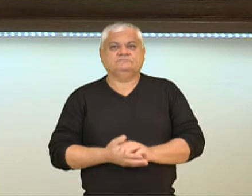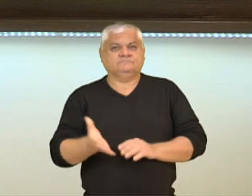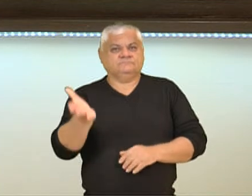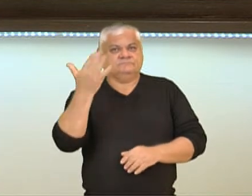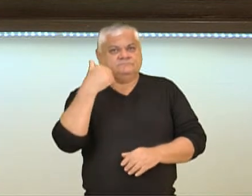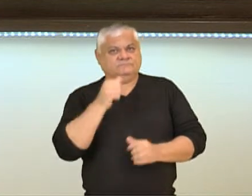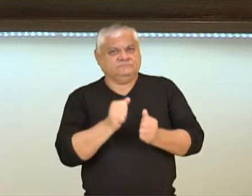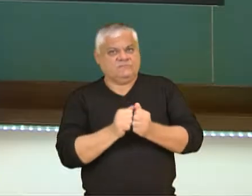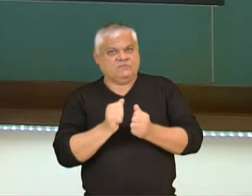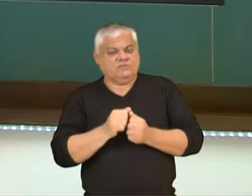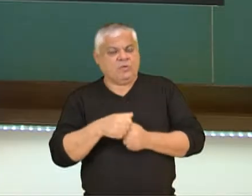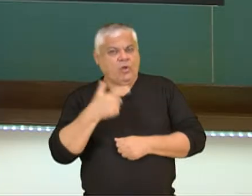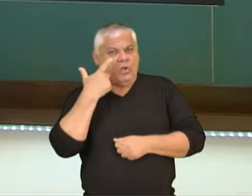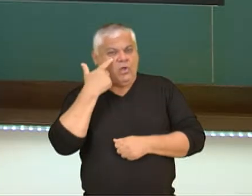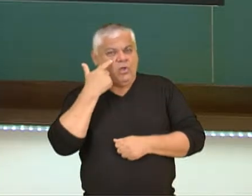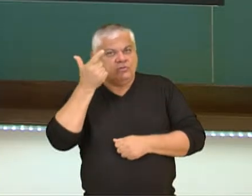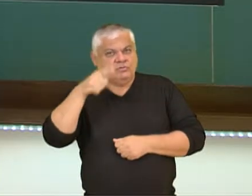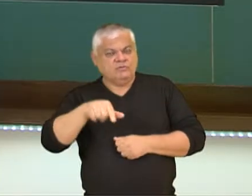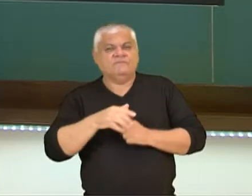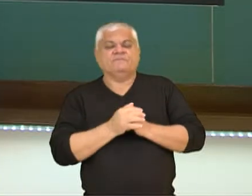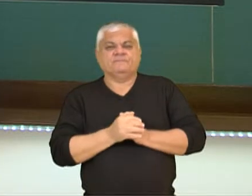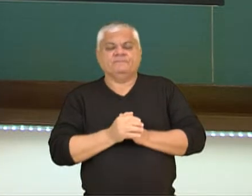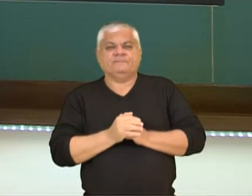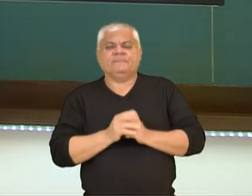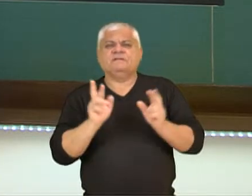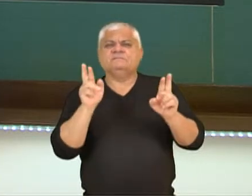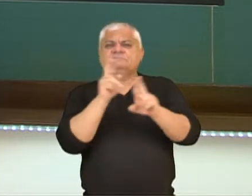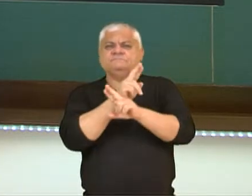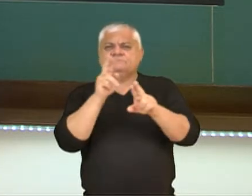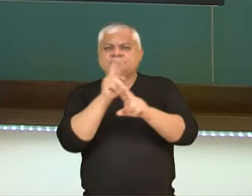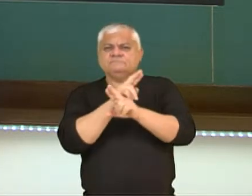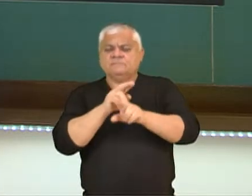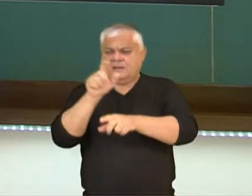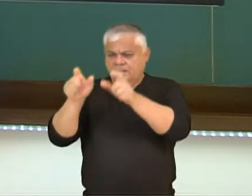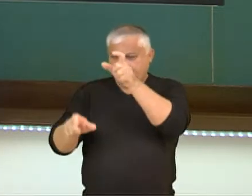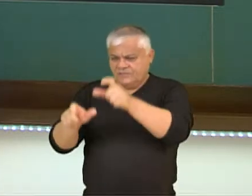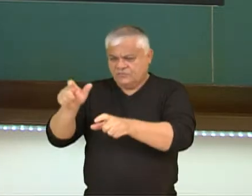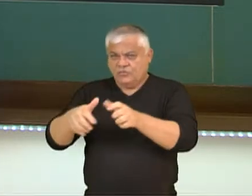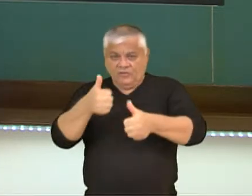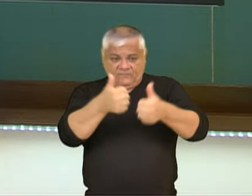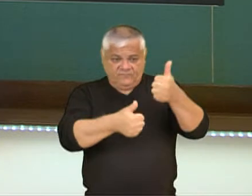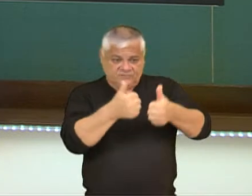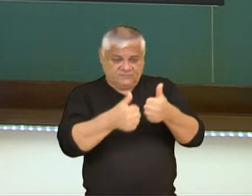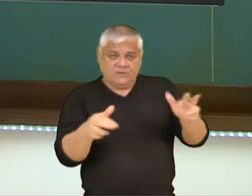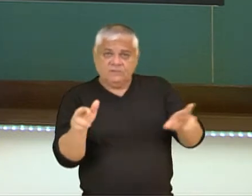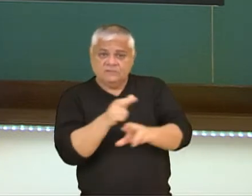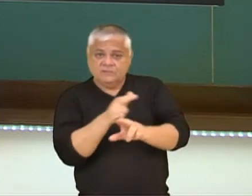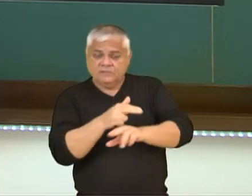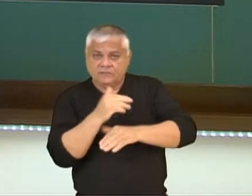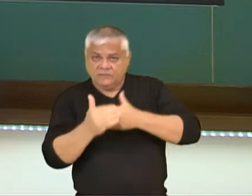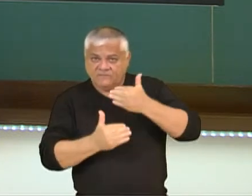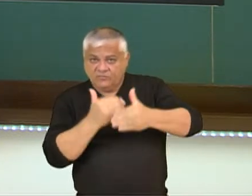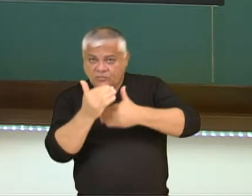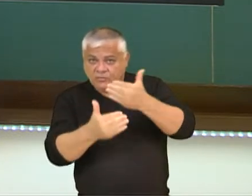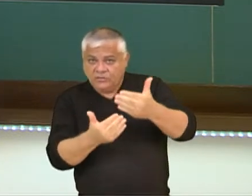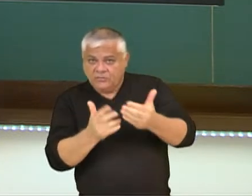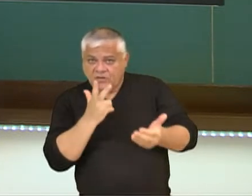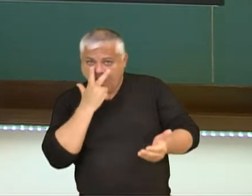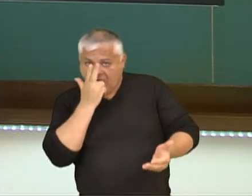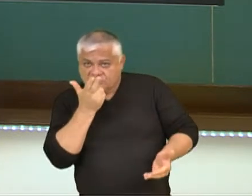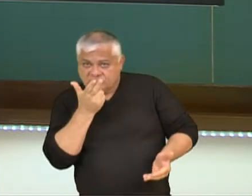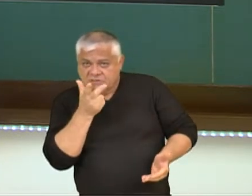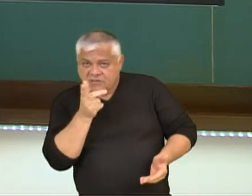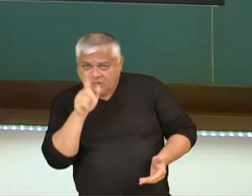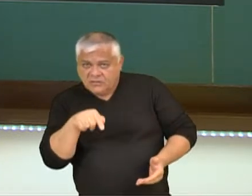Vamos juntos, minha gente. Observem então o comando. A relação das pessoas com o futebol parece evoluir com o tempo. O que vocês acham? Qual a relação